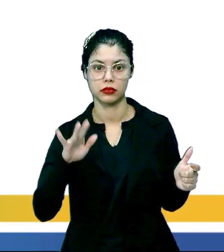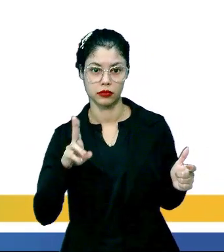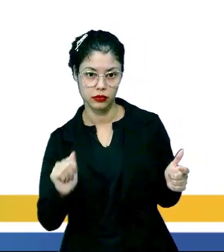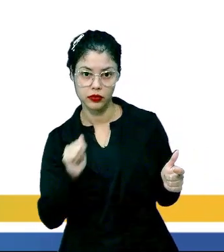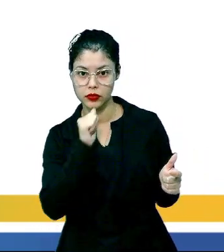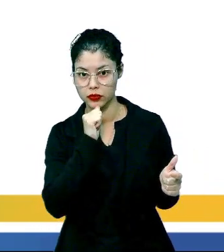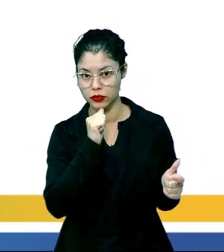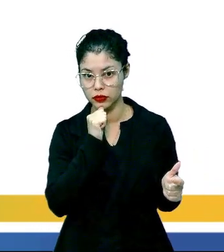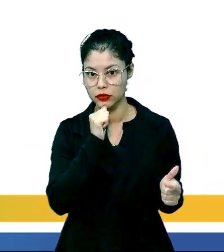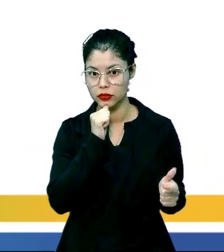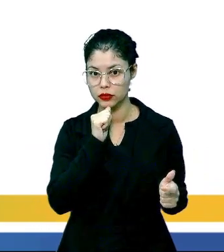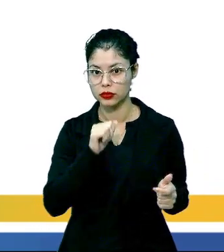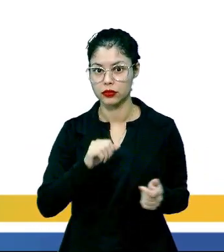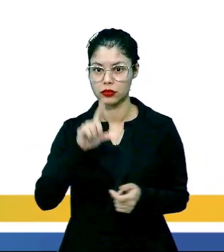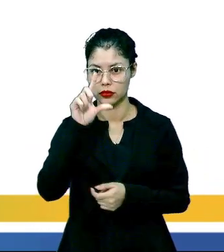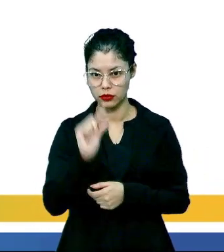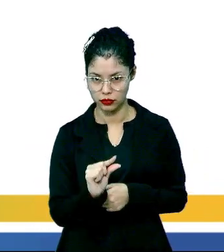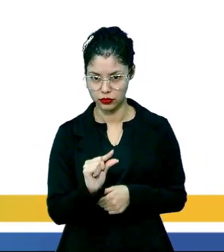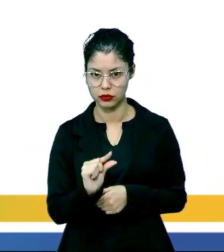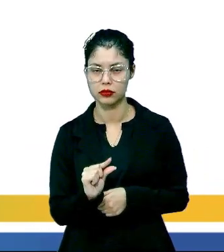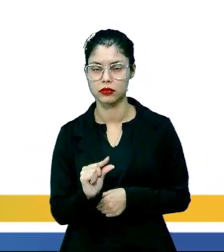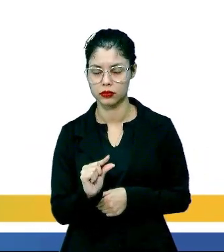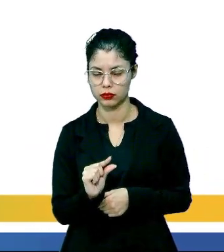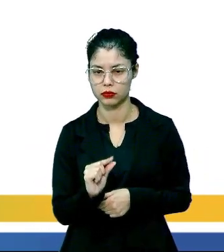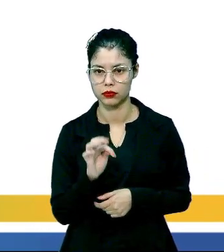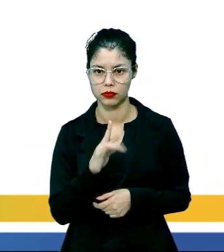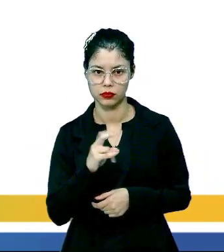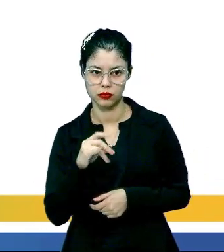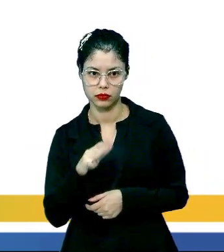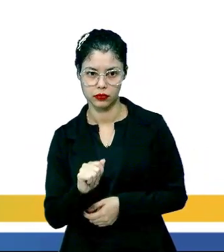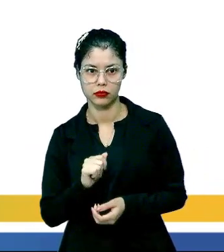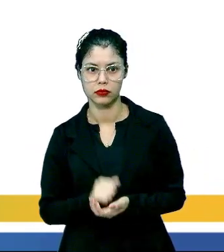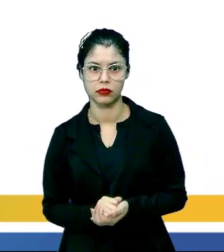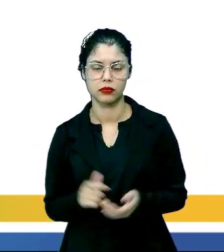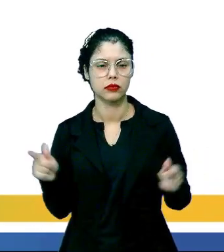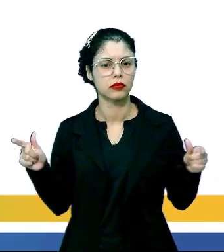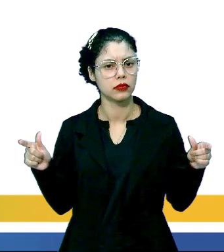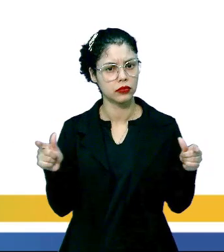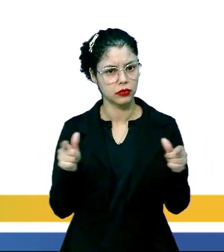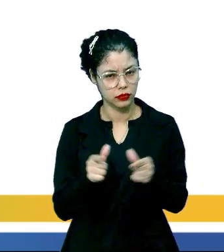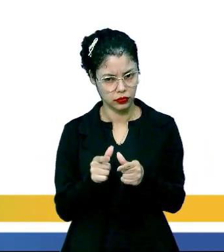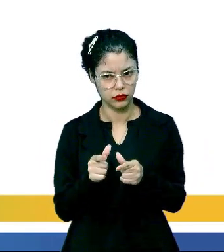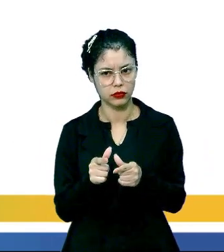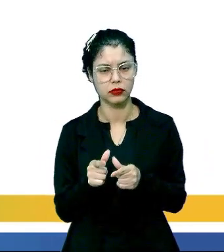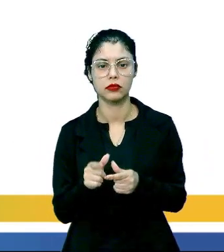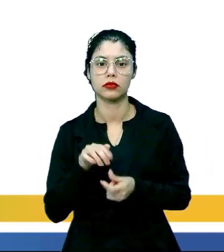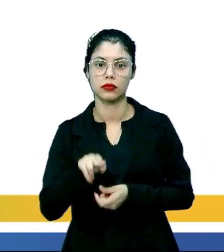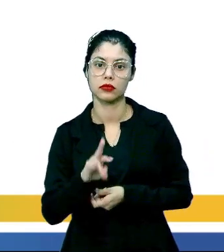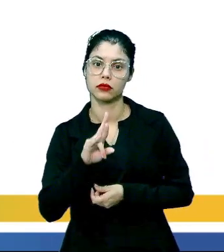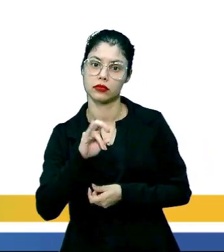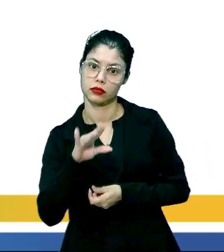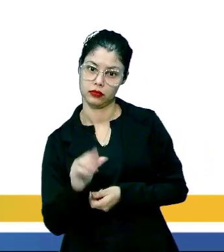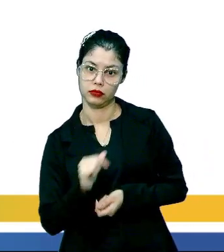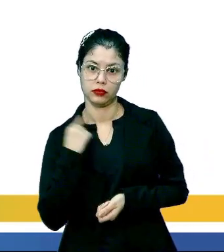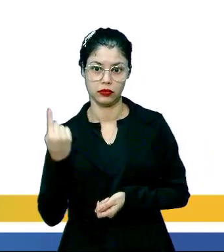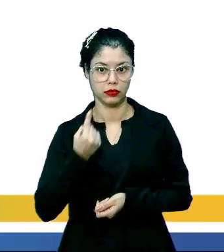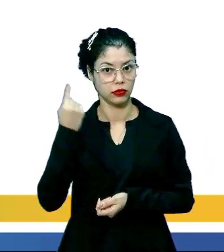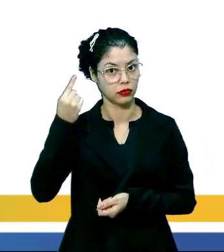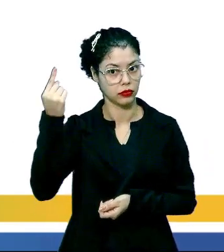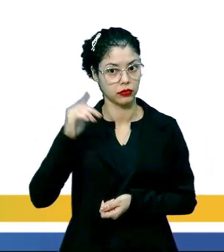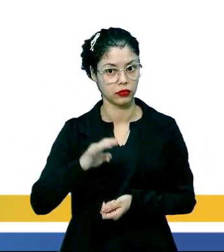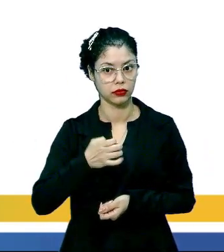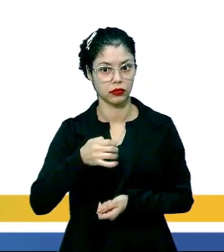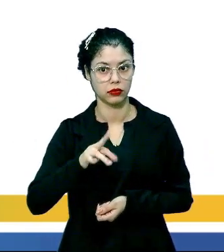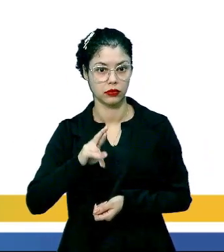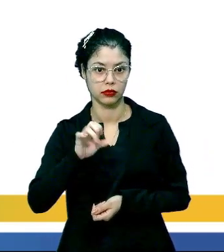do volume da urina com baixa concentrações de excretas. Alternativa C, diminuição do volume